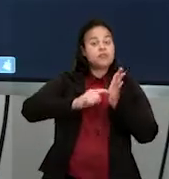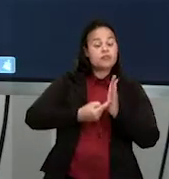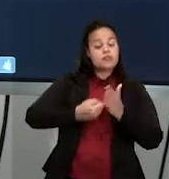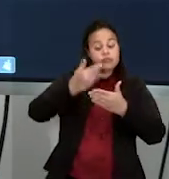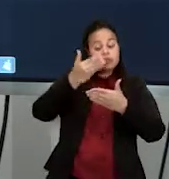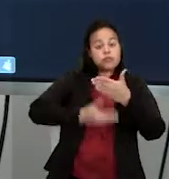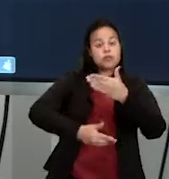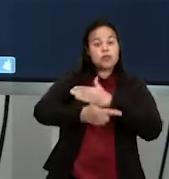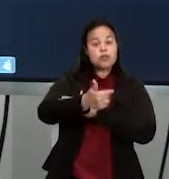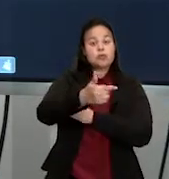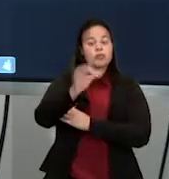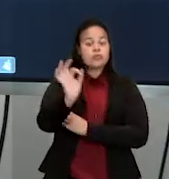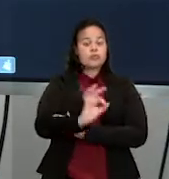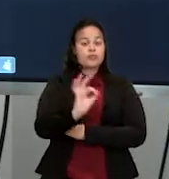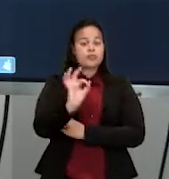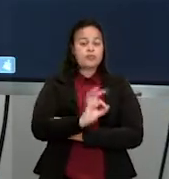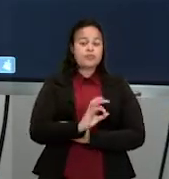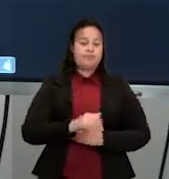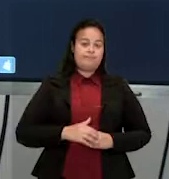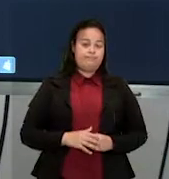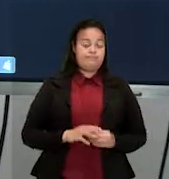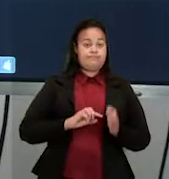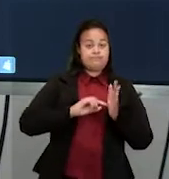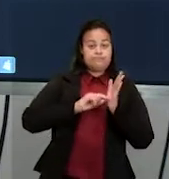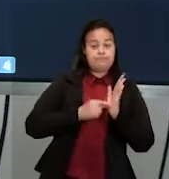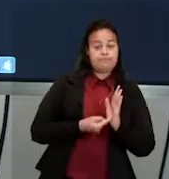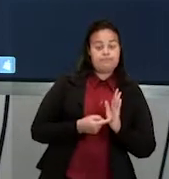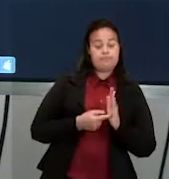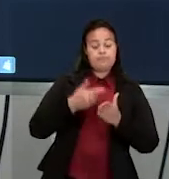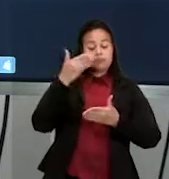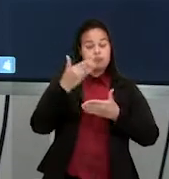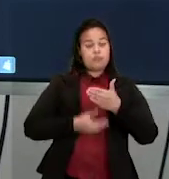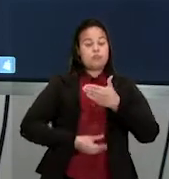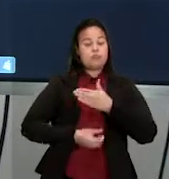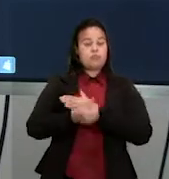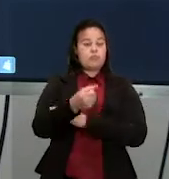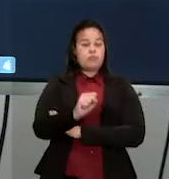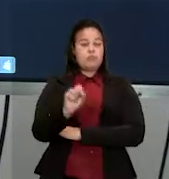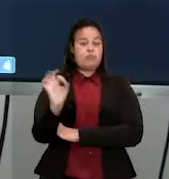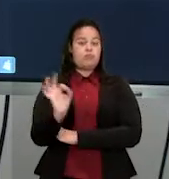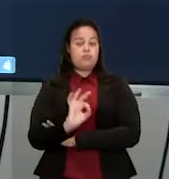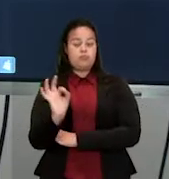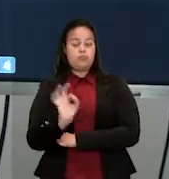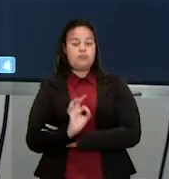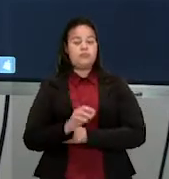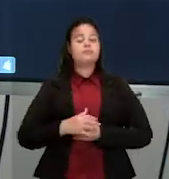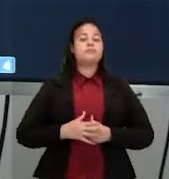de 12%, vezes o desconto de 8%,